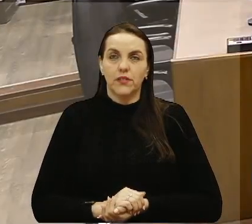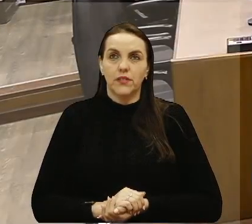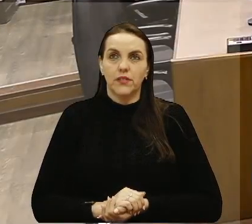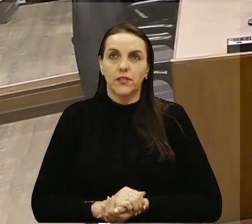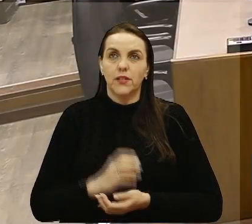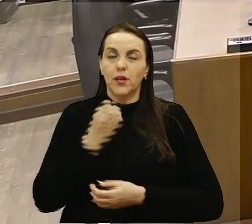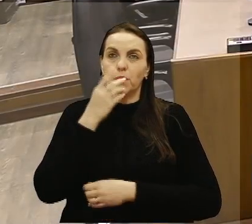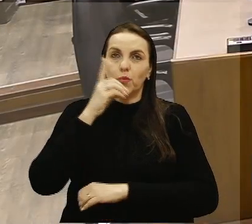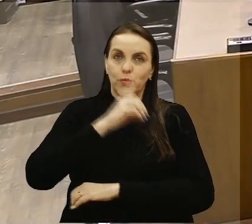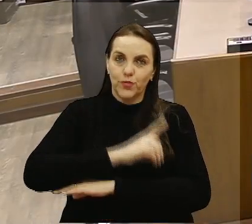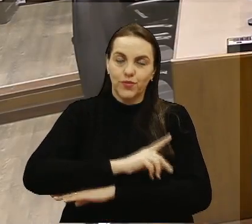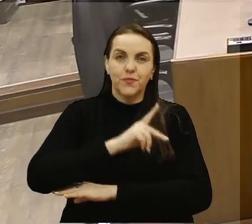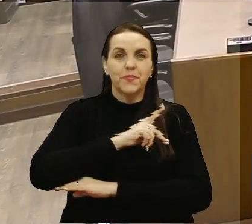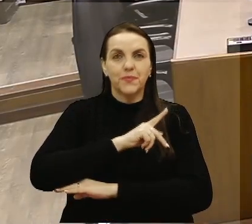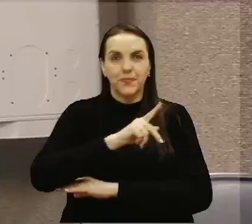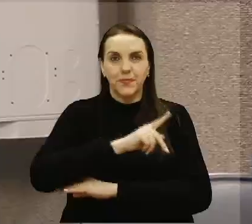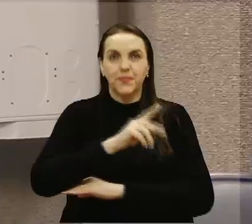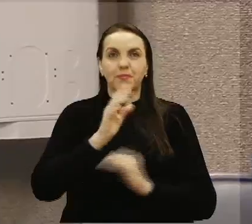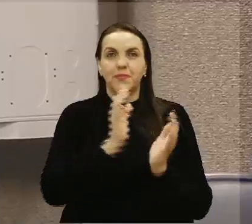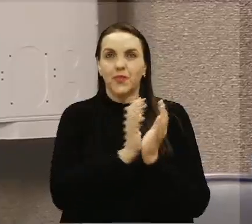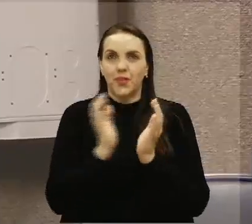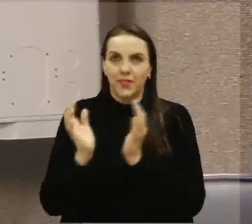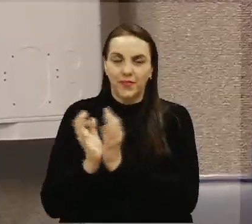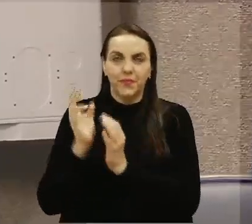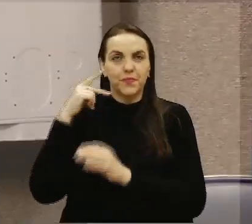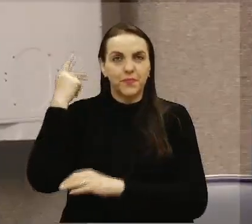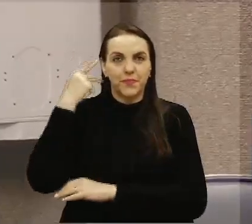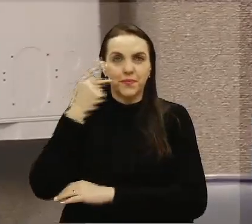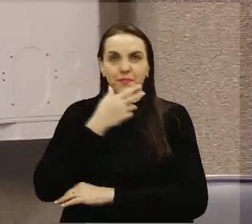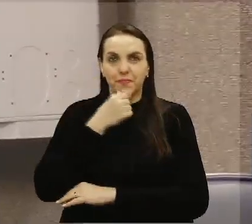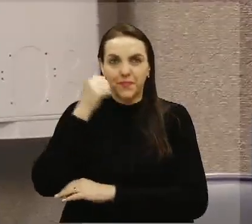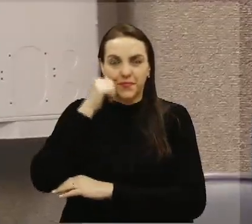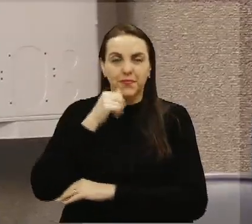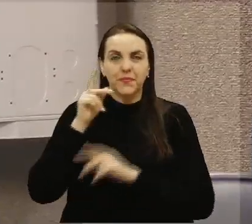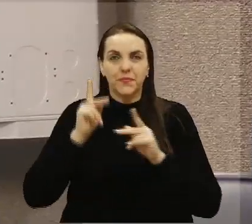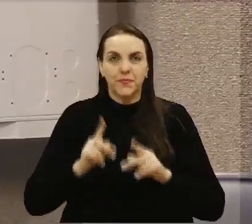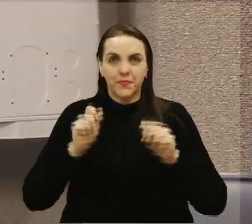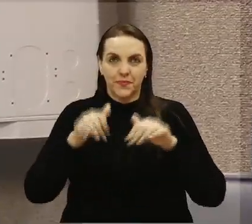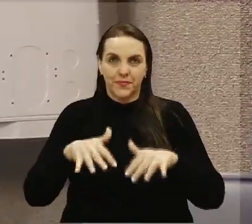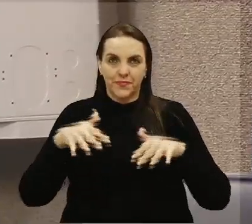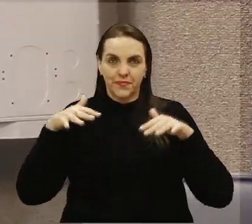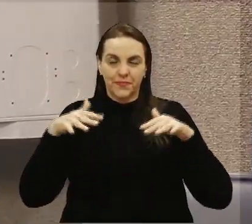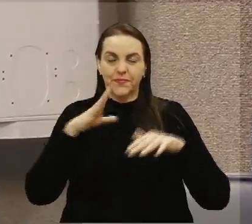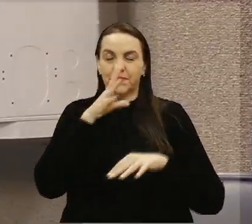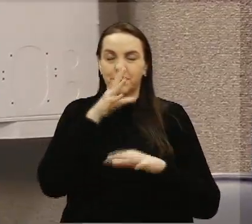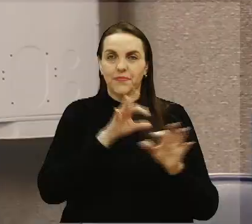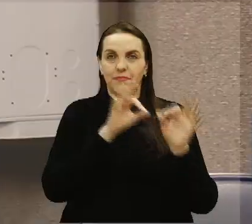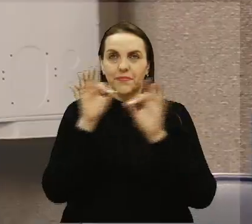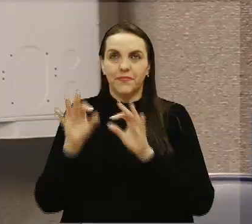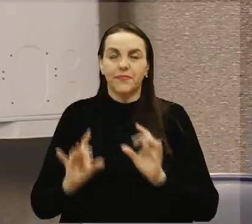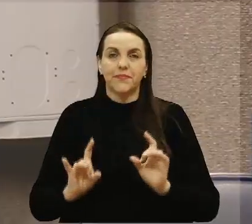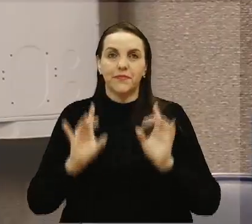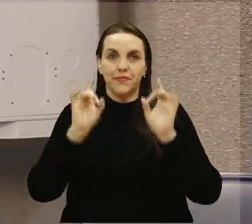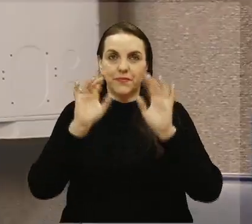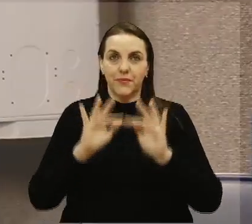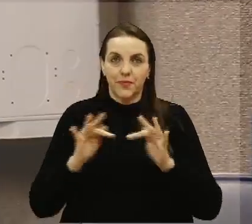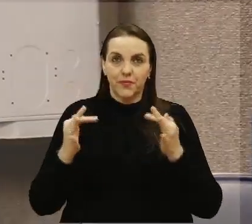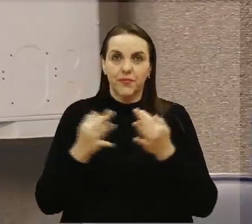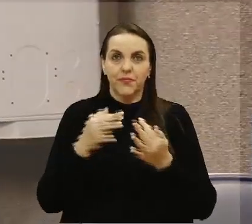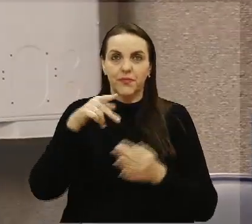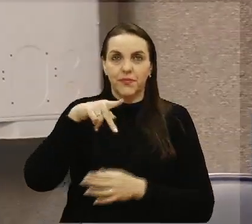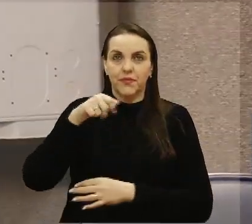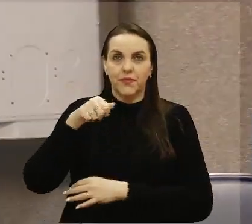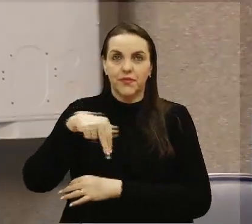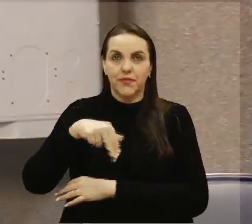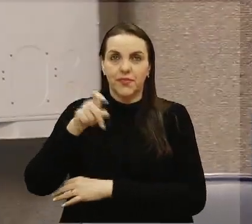Bom dia, presidente. Bom dia, colegas vereadores, pessoal que nos assiste aqui no plenário, em especial a família Panex, está aqui presente em